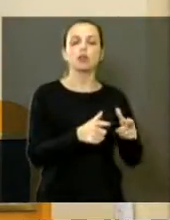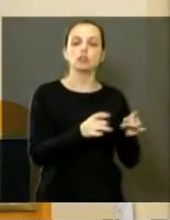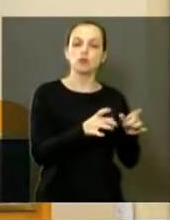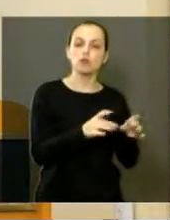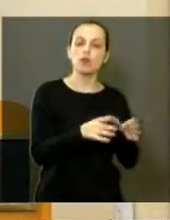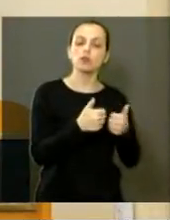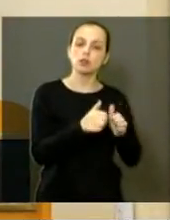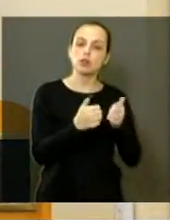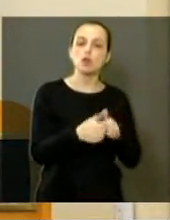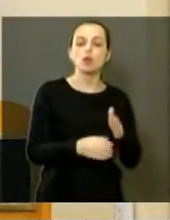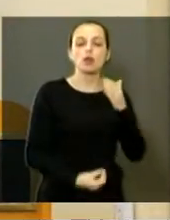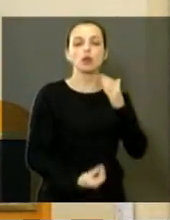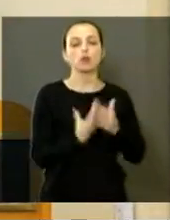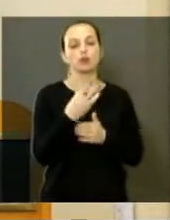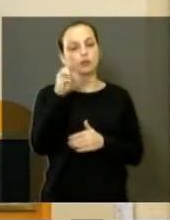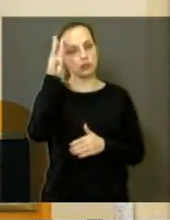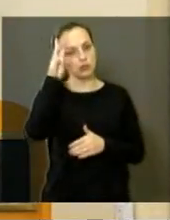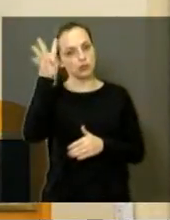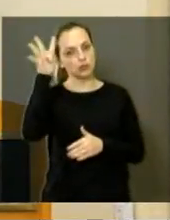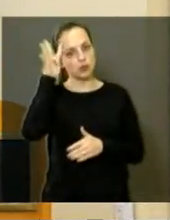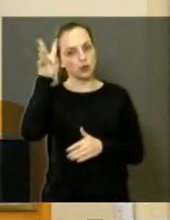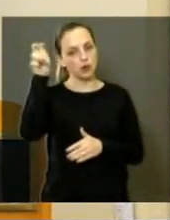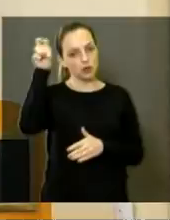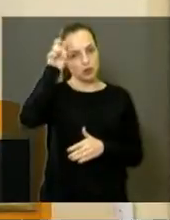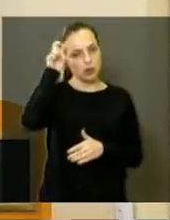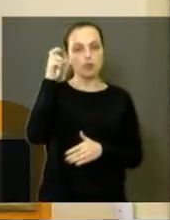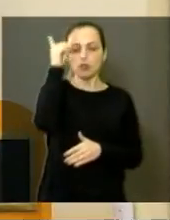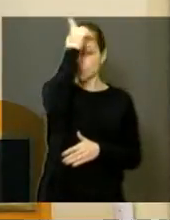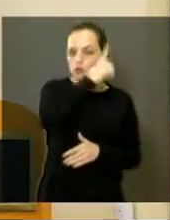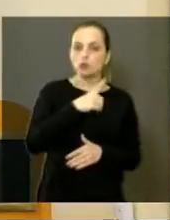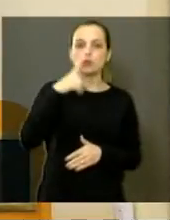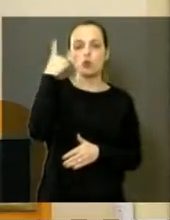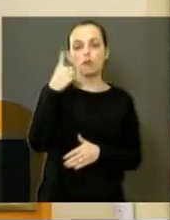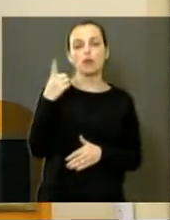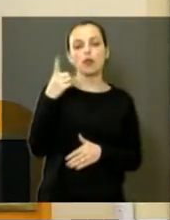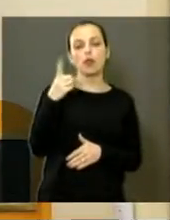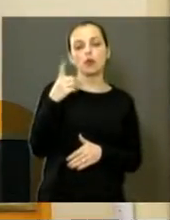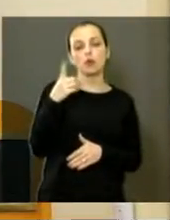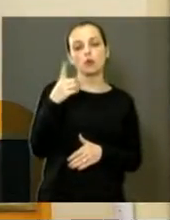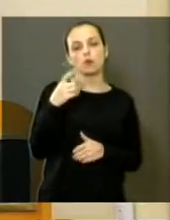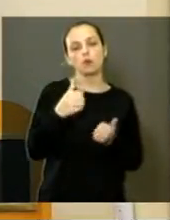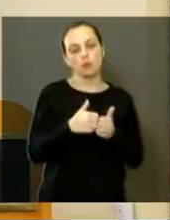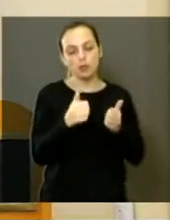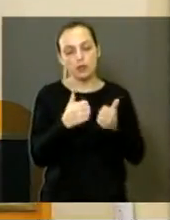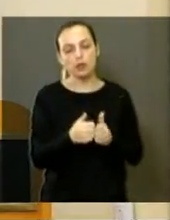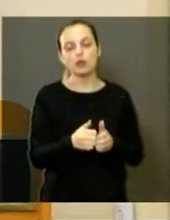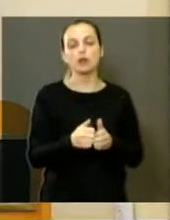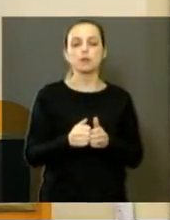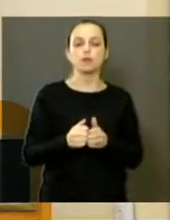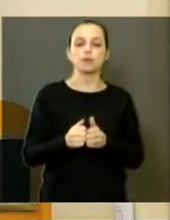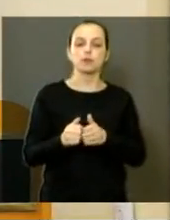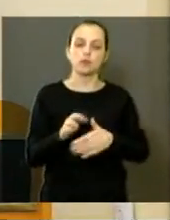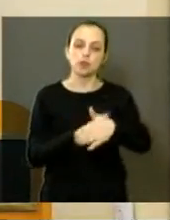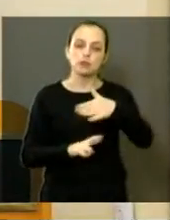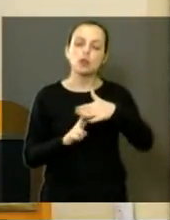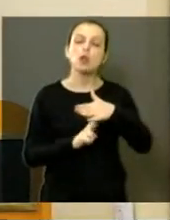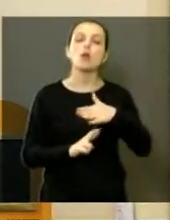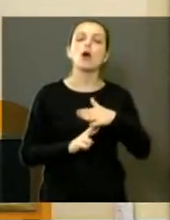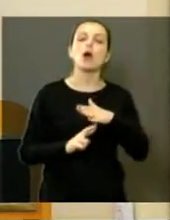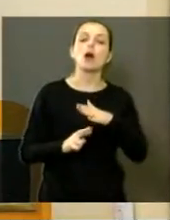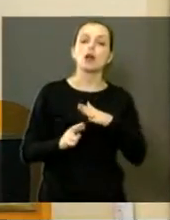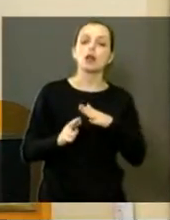terças, quartas, quintas e domingos nas padarias, no sistema de rodízio. Essas feiras, elas são voltadas para